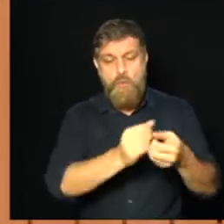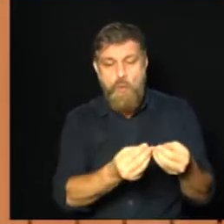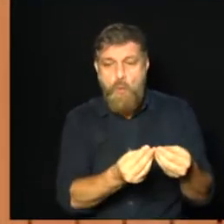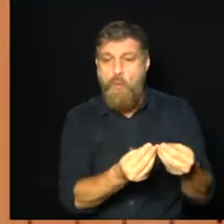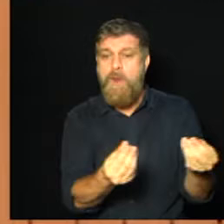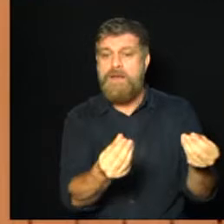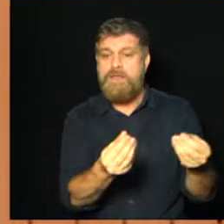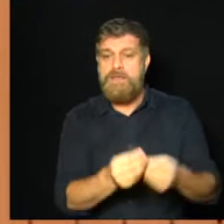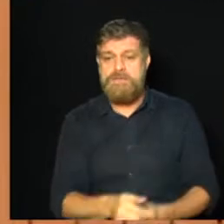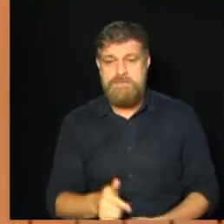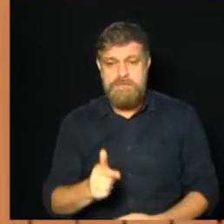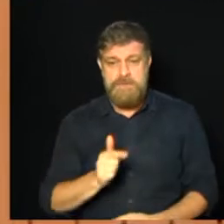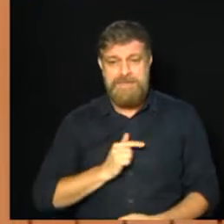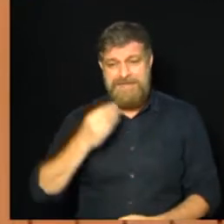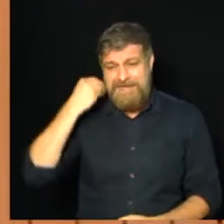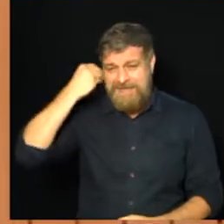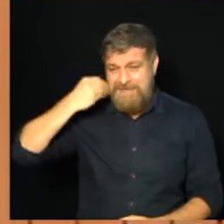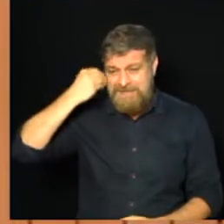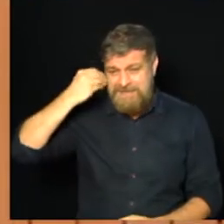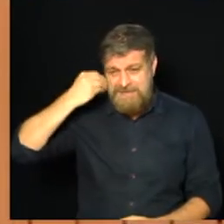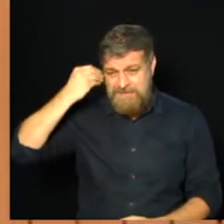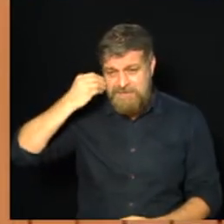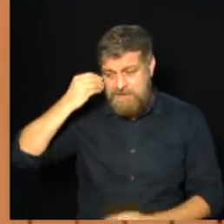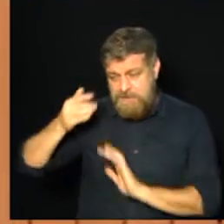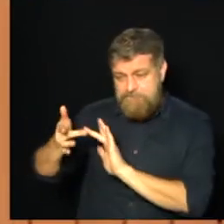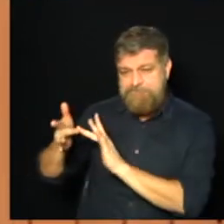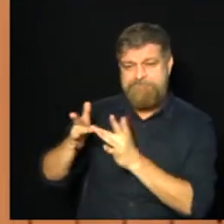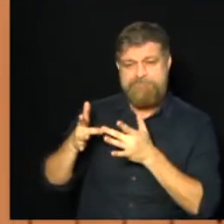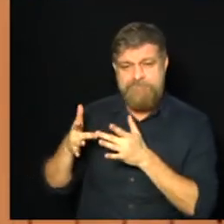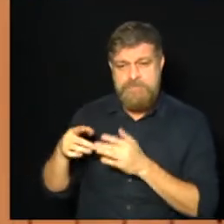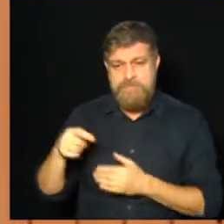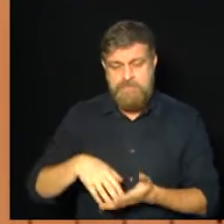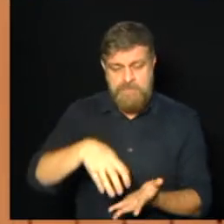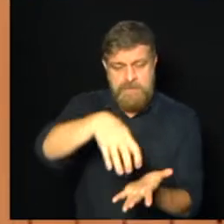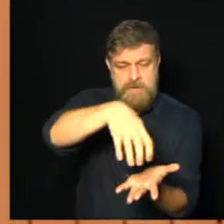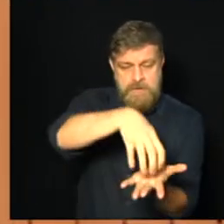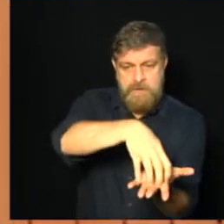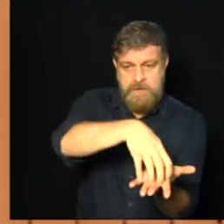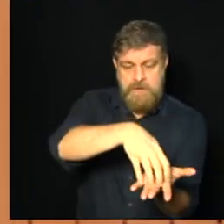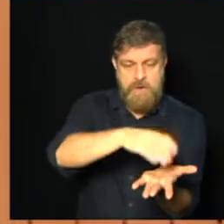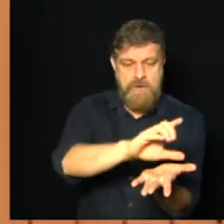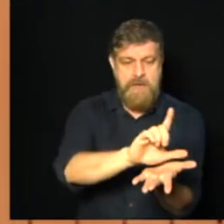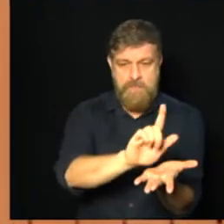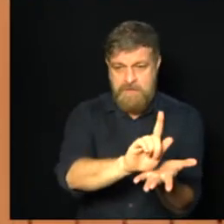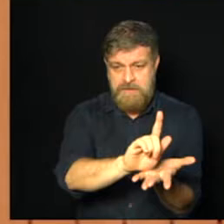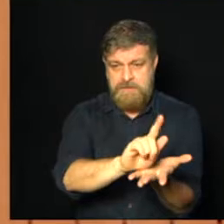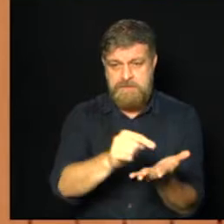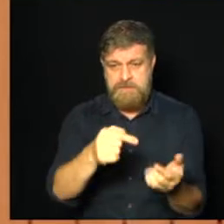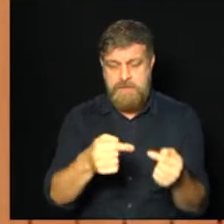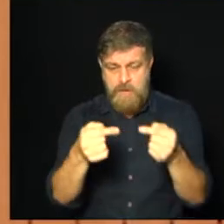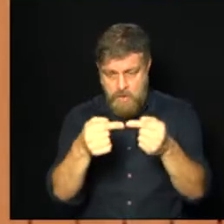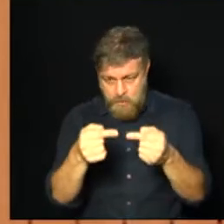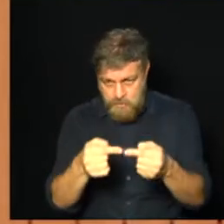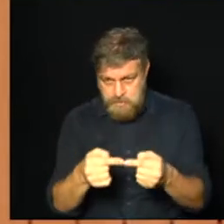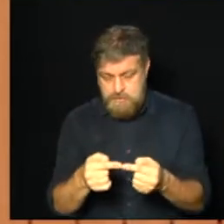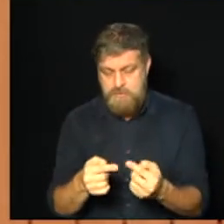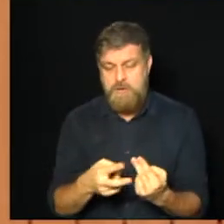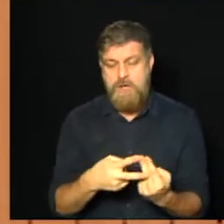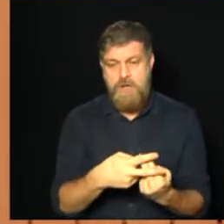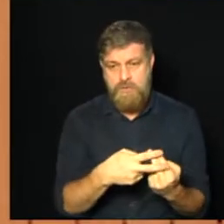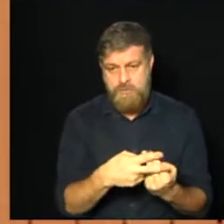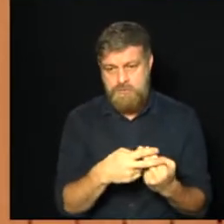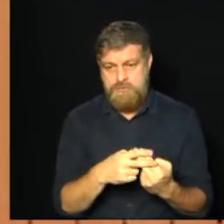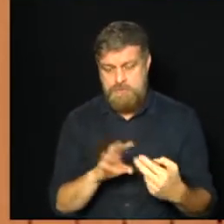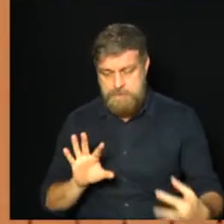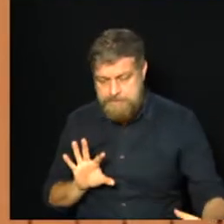tenha experiência e know-how, para que a UPA do Campo Grande continue sendo parte, a própria